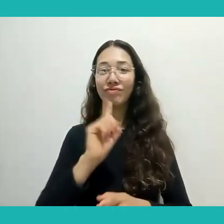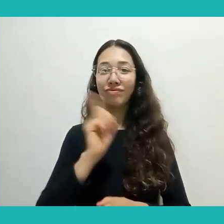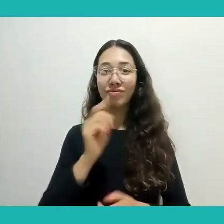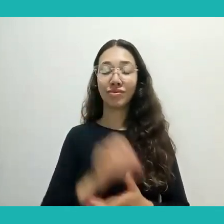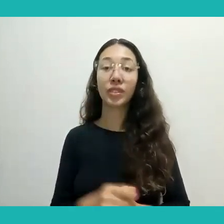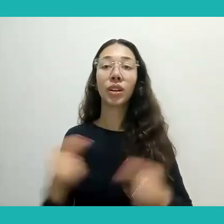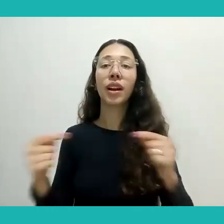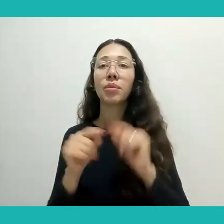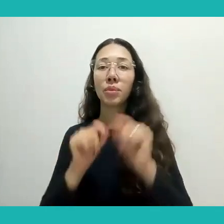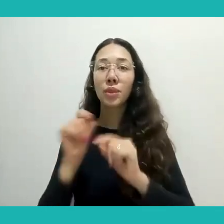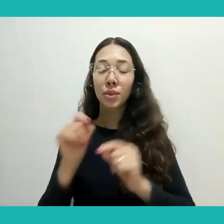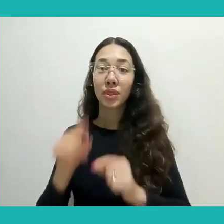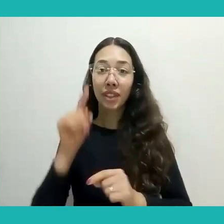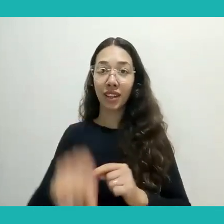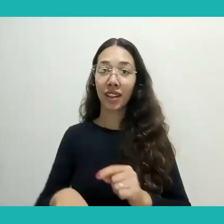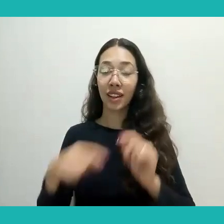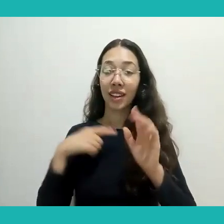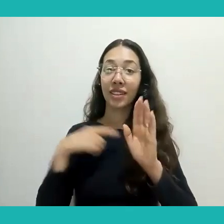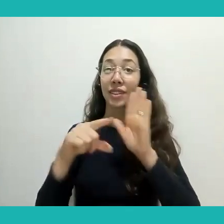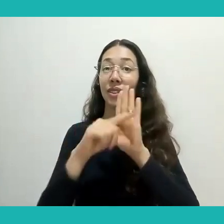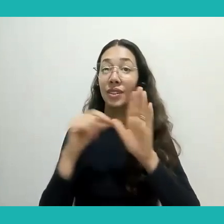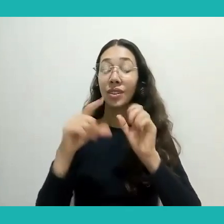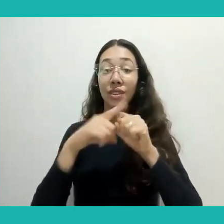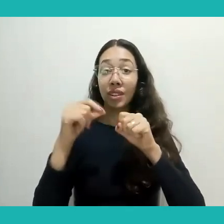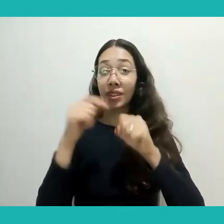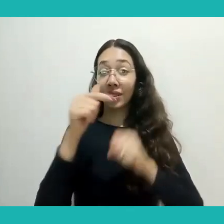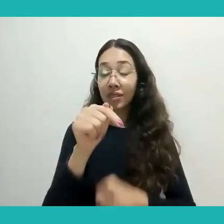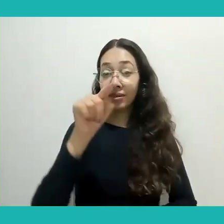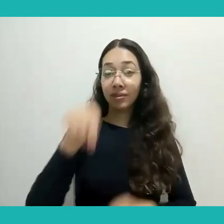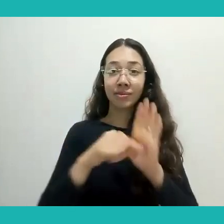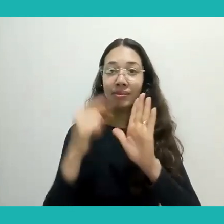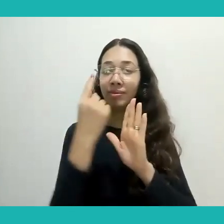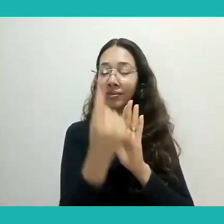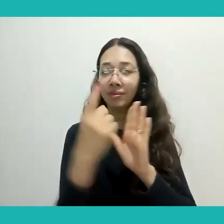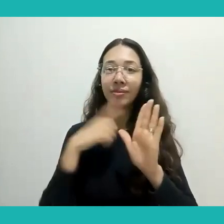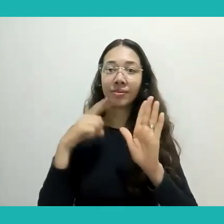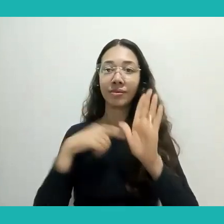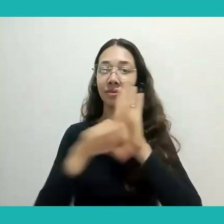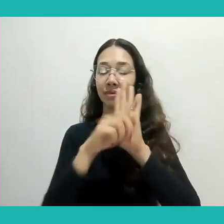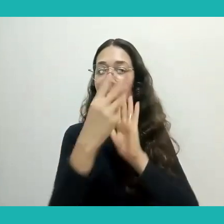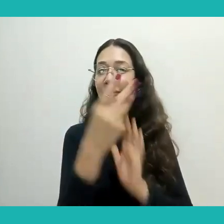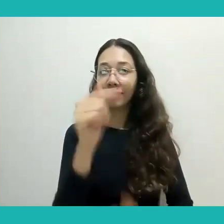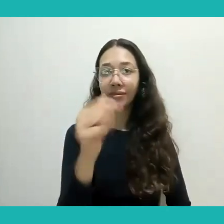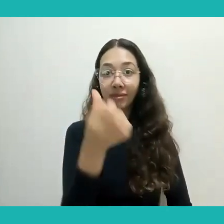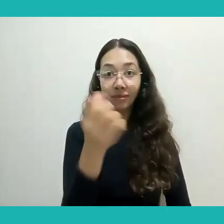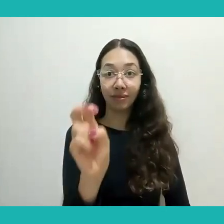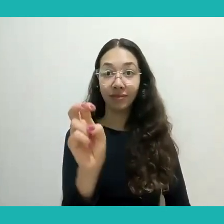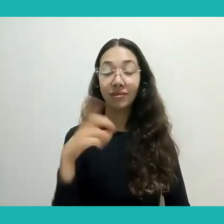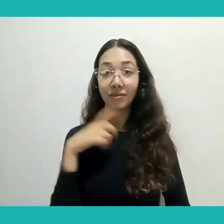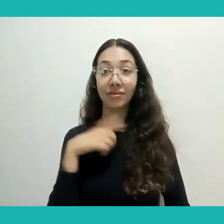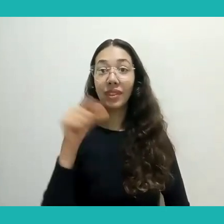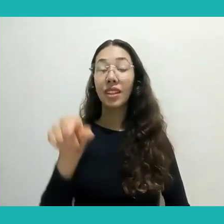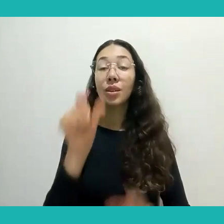regido pela previsão do artigo 7º, inciso 1, a linha D da Lei 3765, na